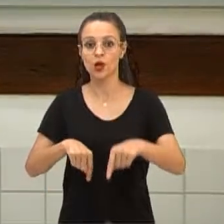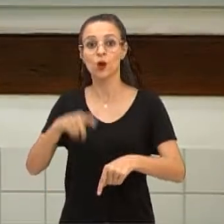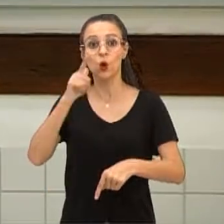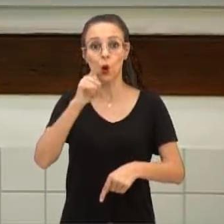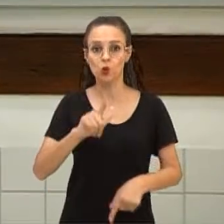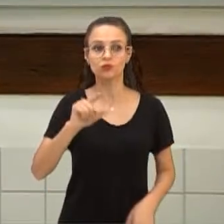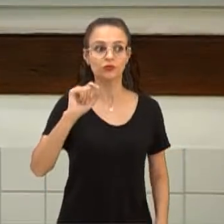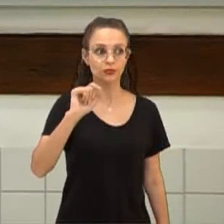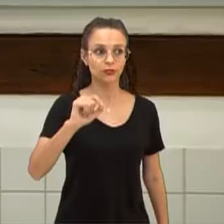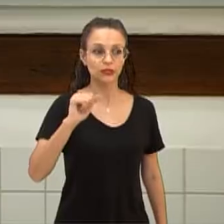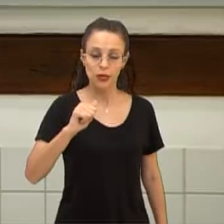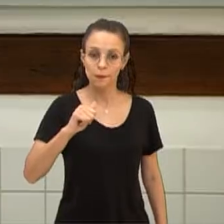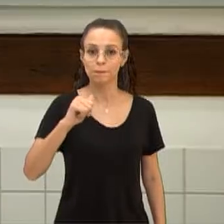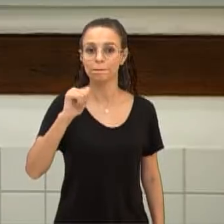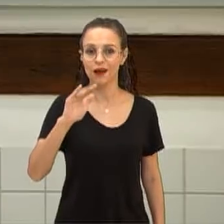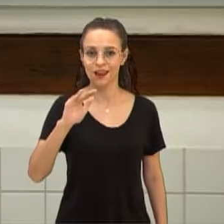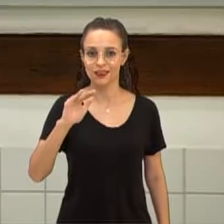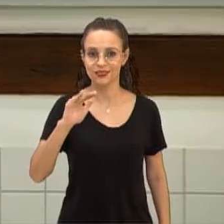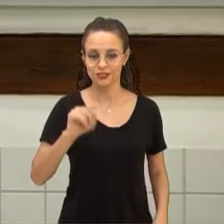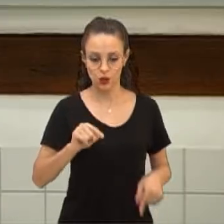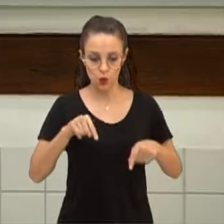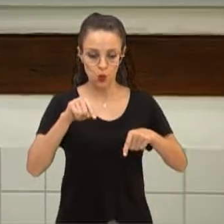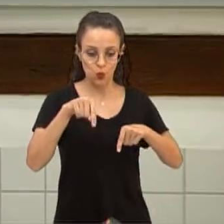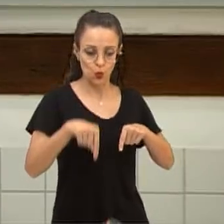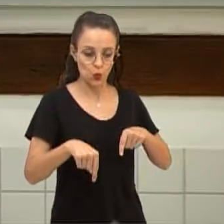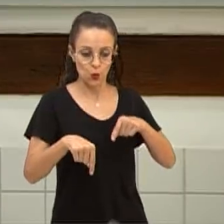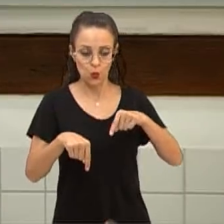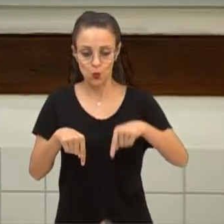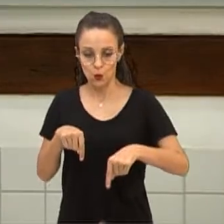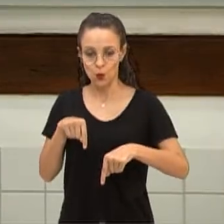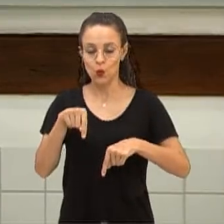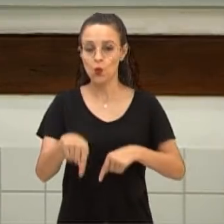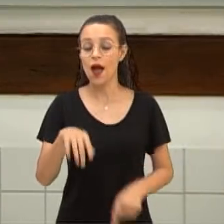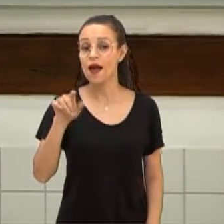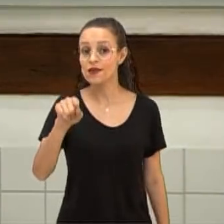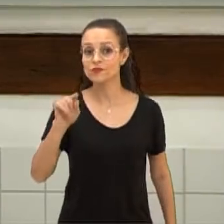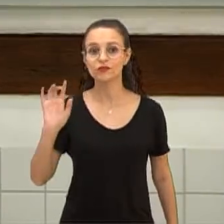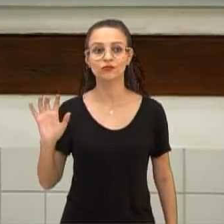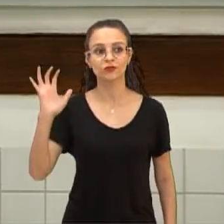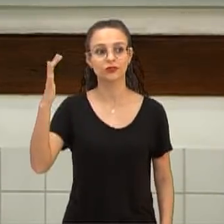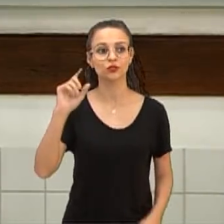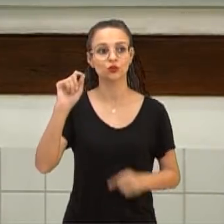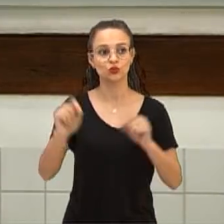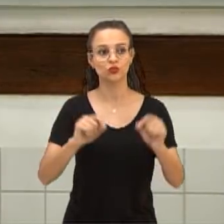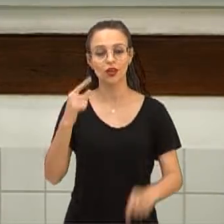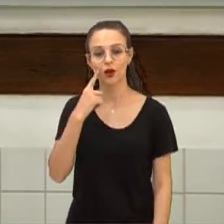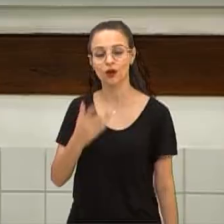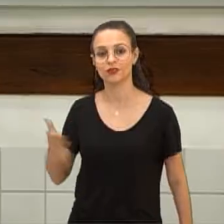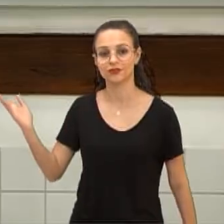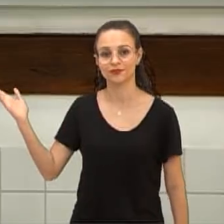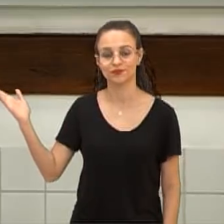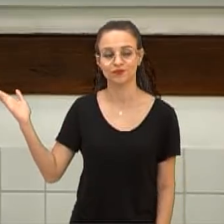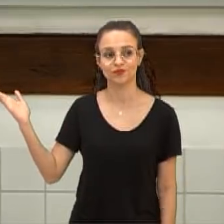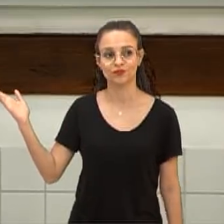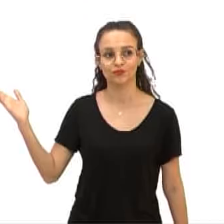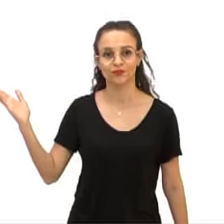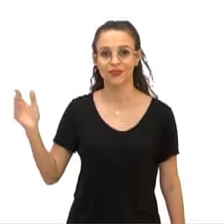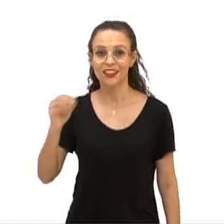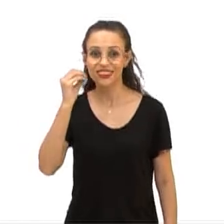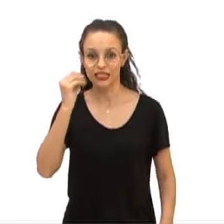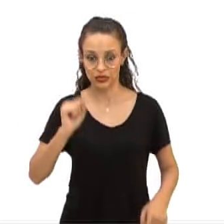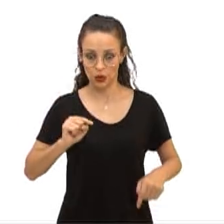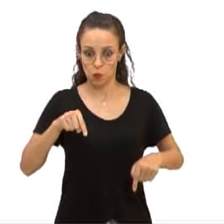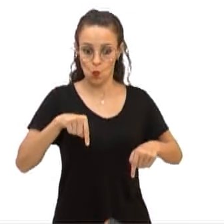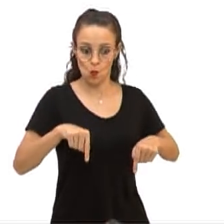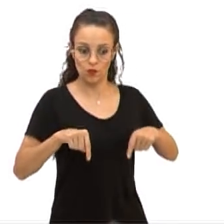condições, né, e não ficarem submersos na água. Com isso, o que aconteceu, gente? Eles fizeram isso aqui, ó. De tanto